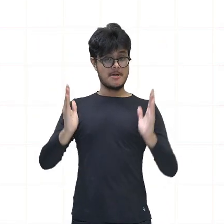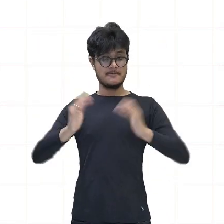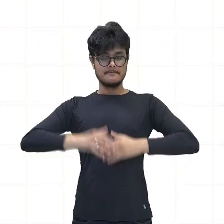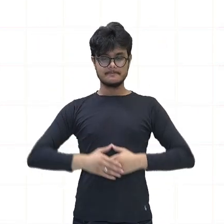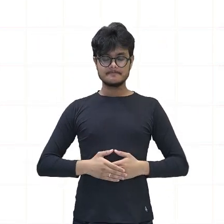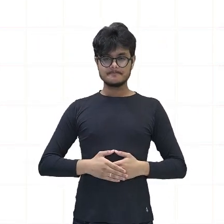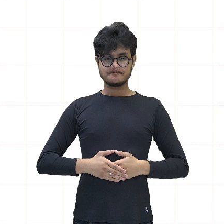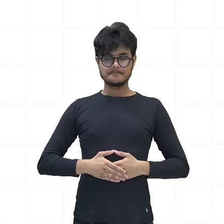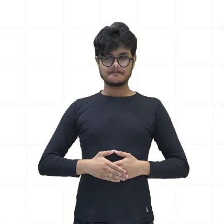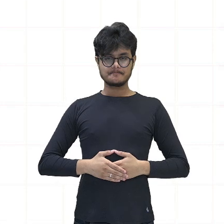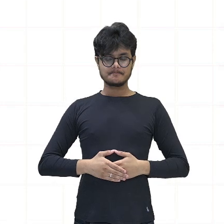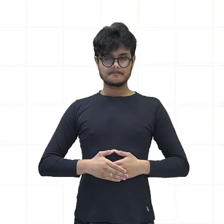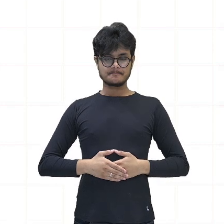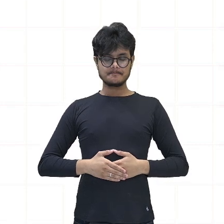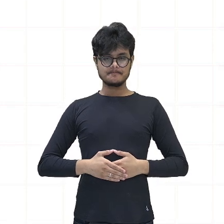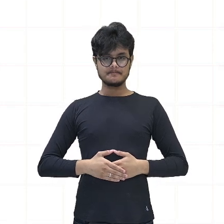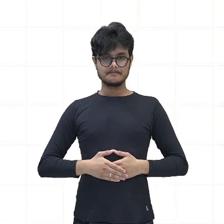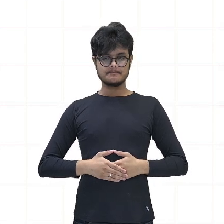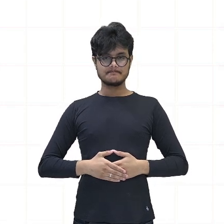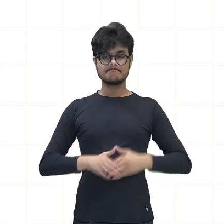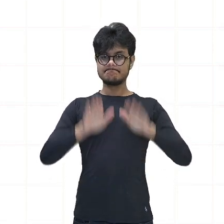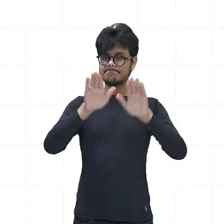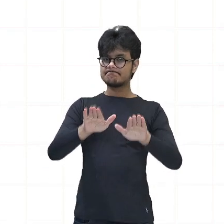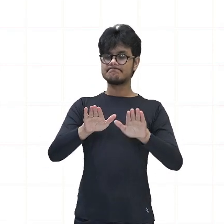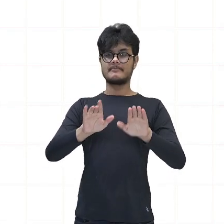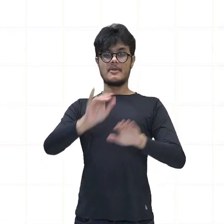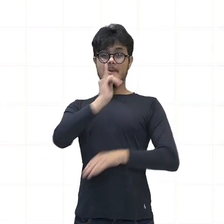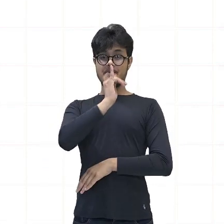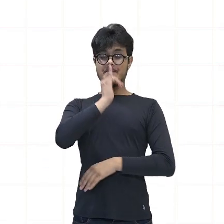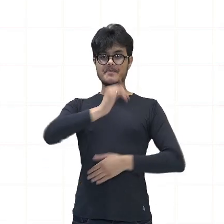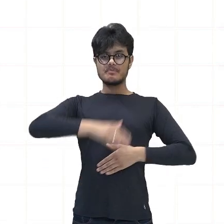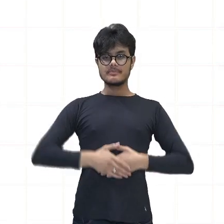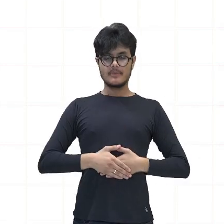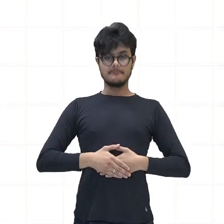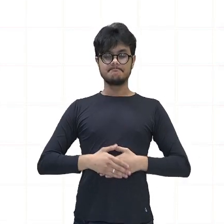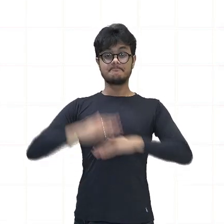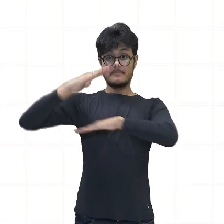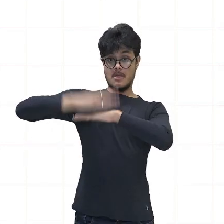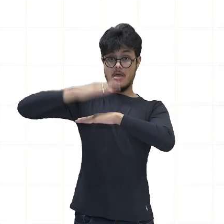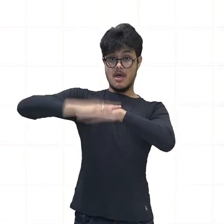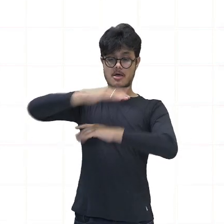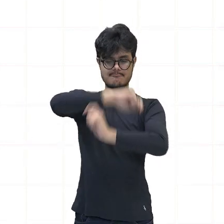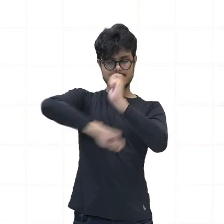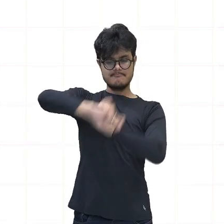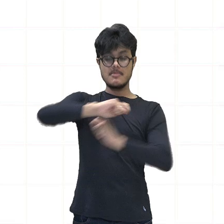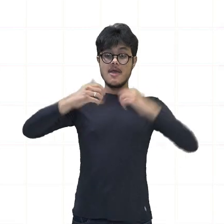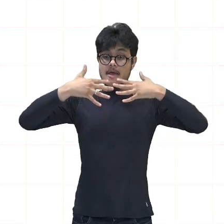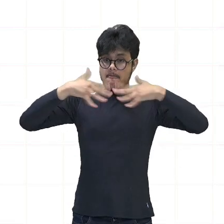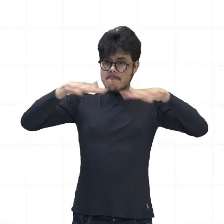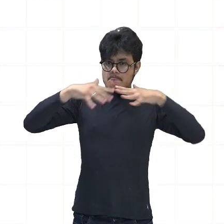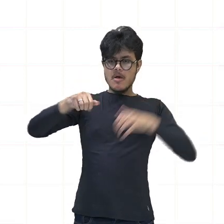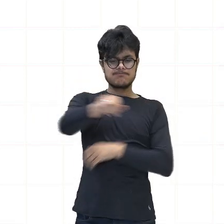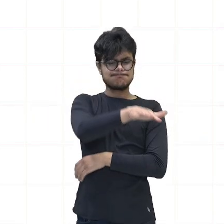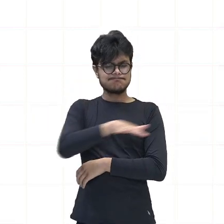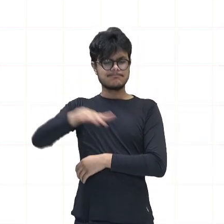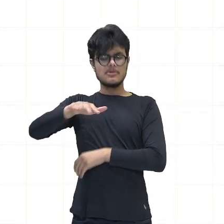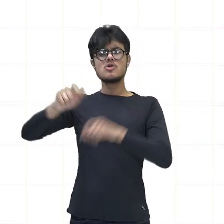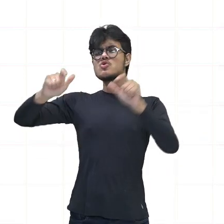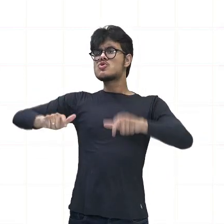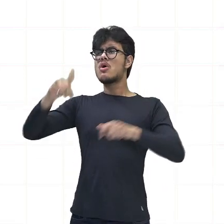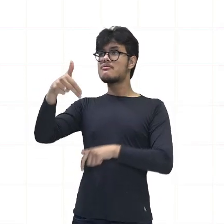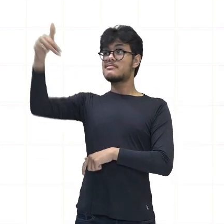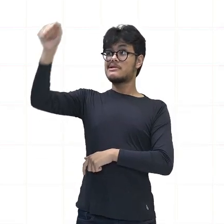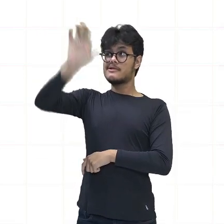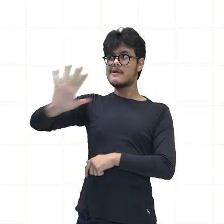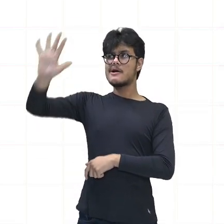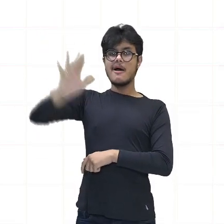aí nós temos os fatores naturais, que contribuíram para o cultivo da cana-de-açúcar lá na região